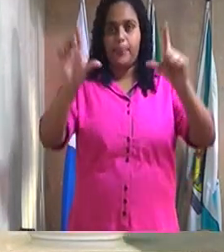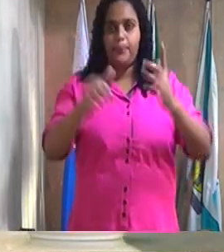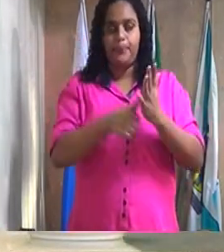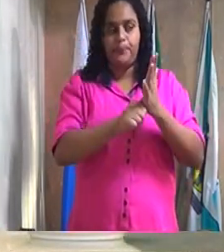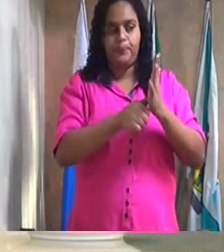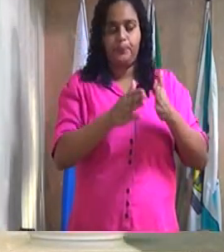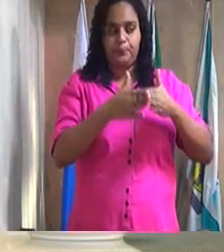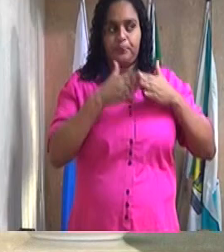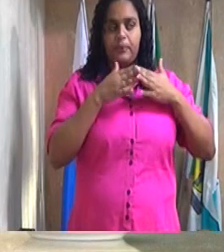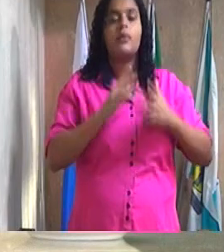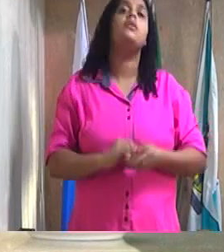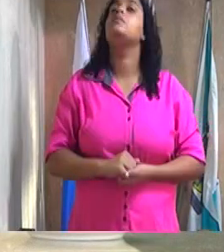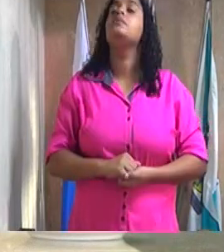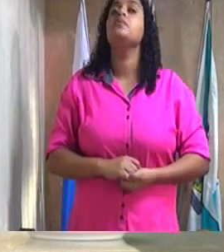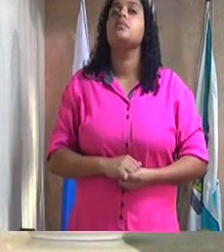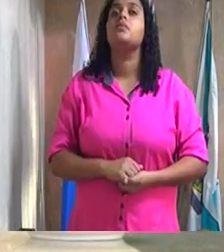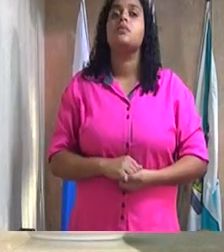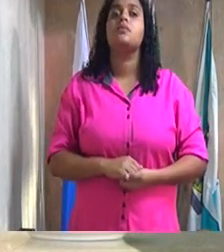favor.